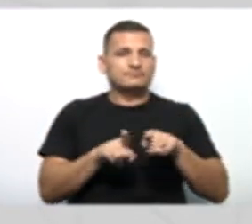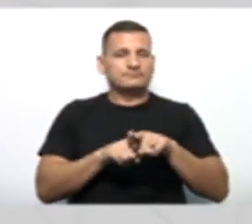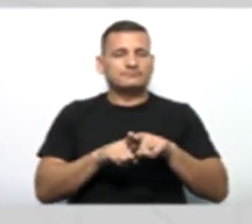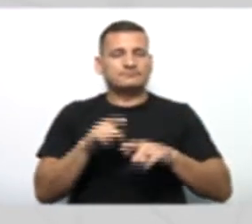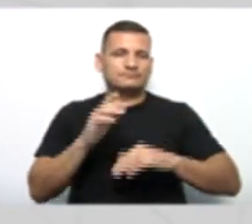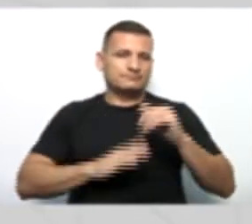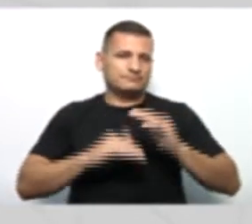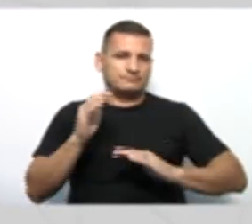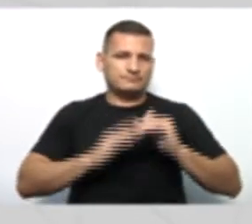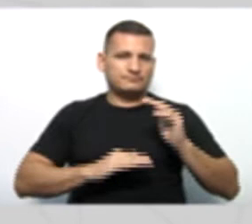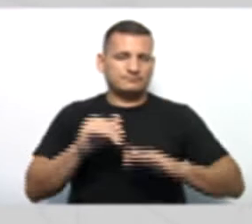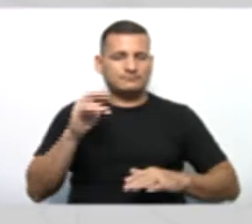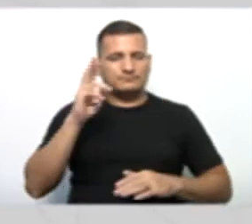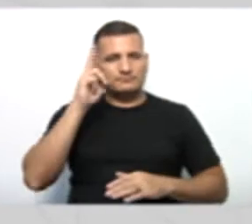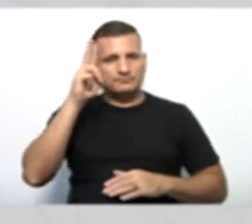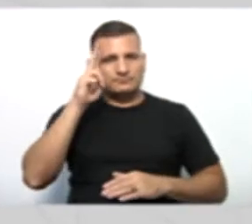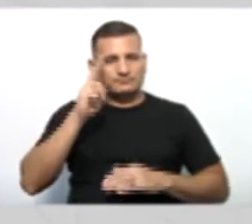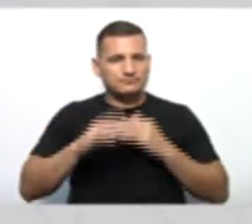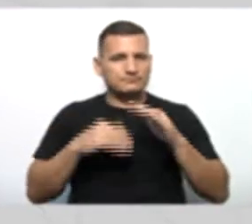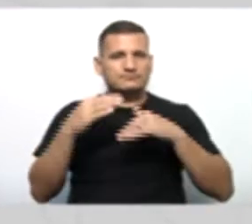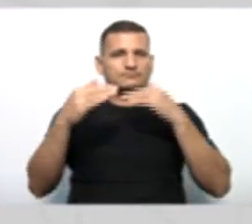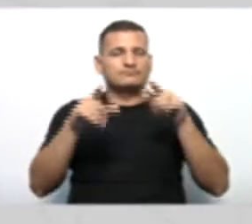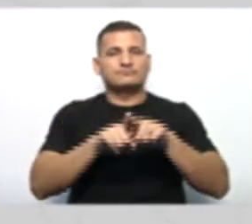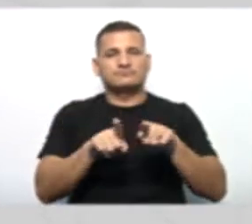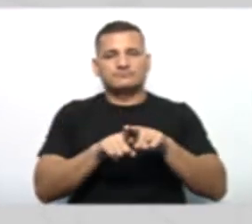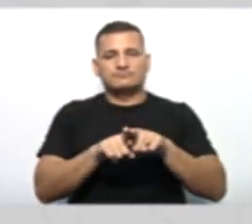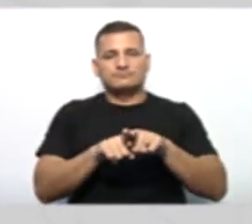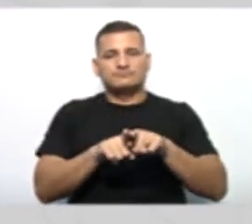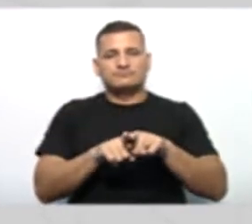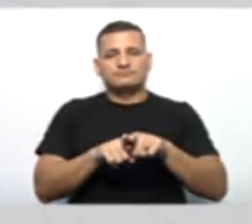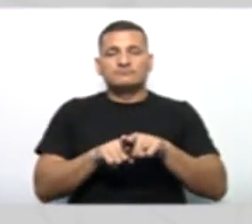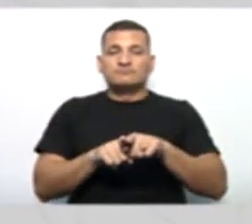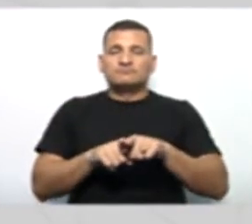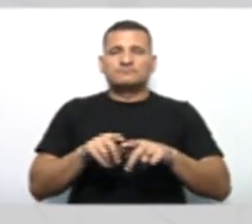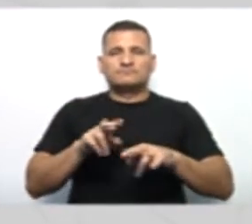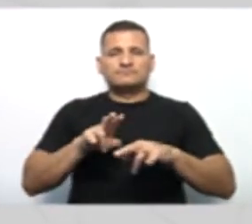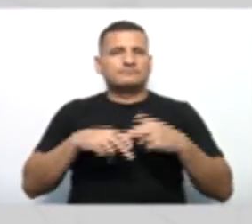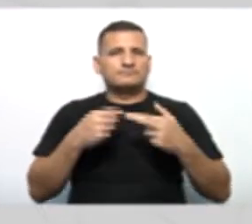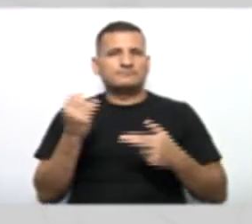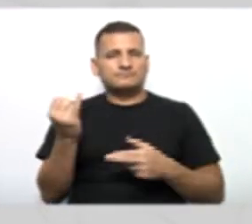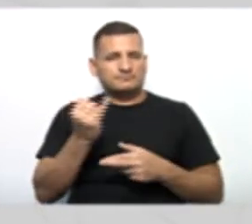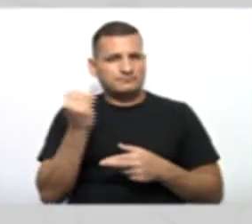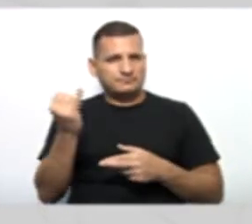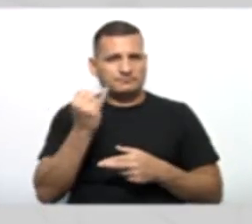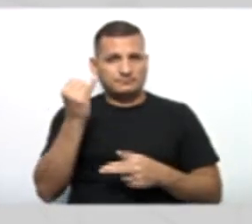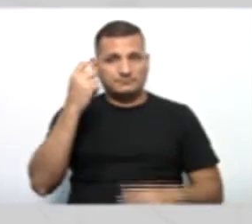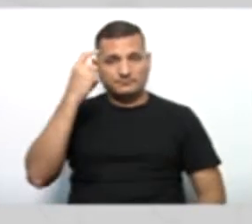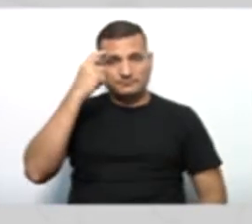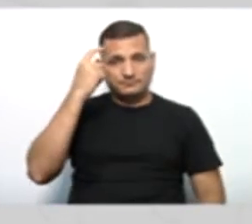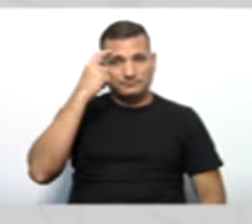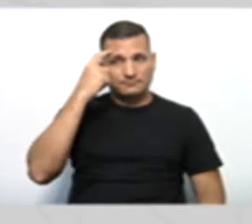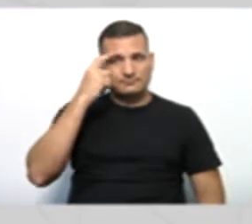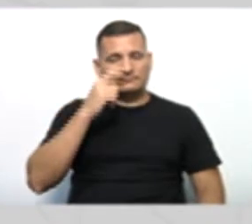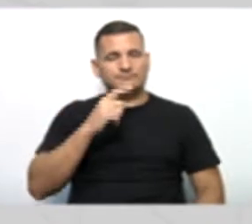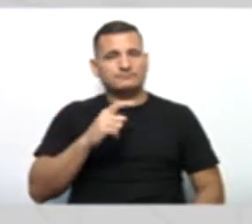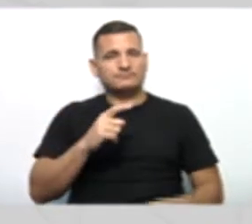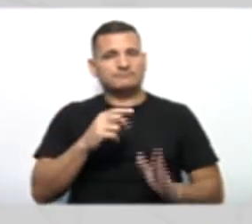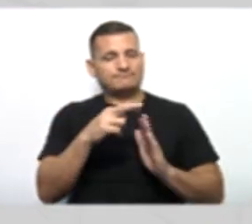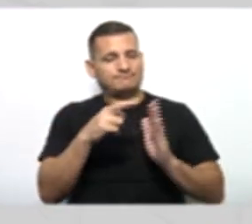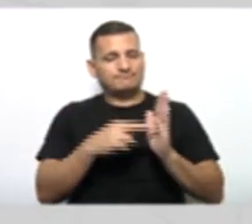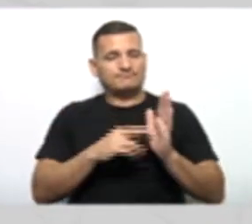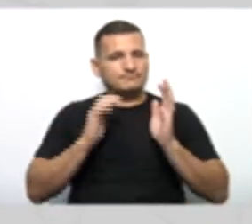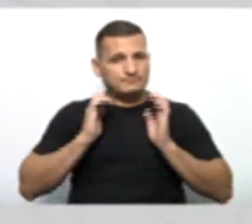profissionais tomadores de decisão isso porque por isso é importante pensar no código de ética